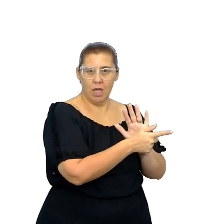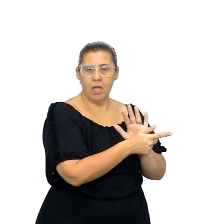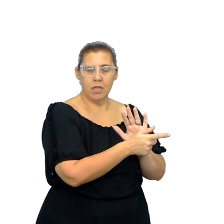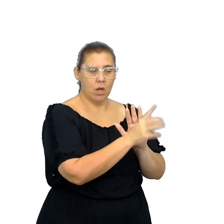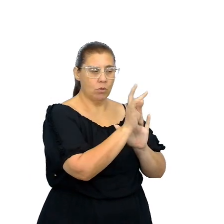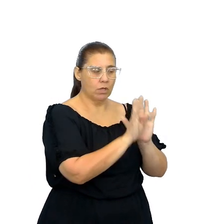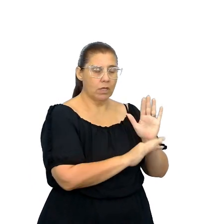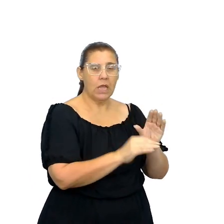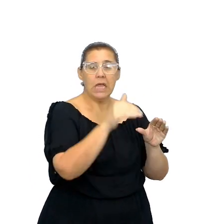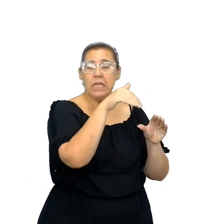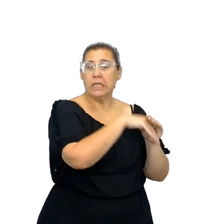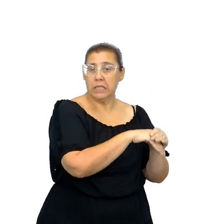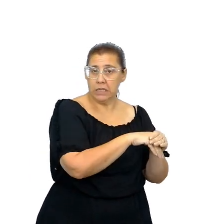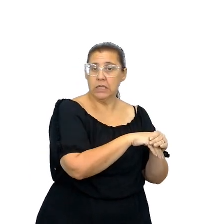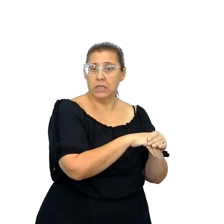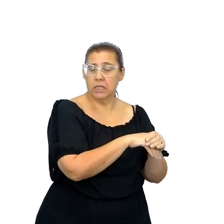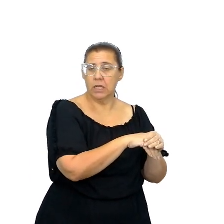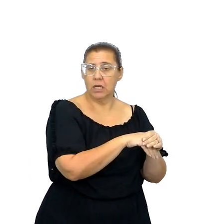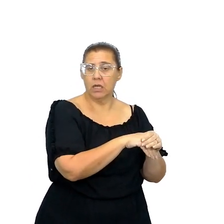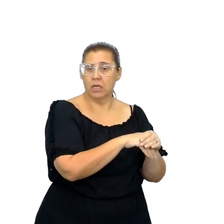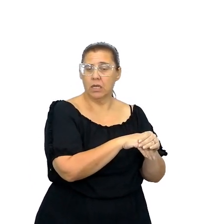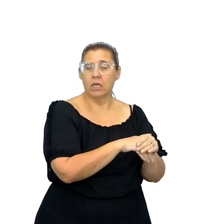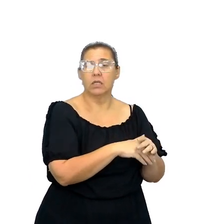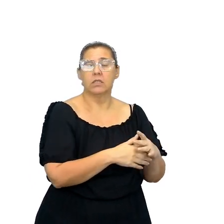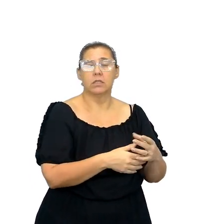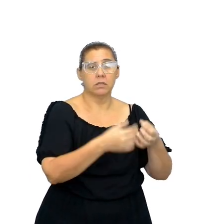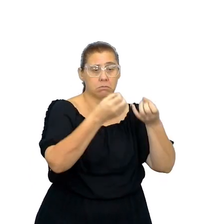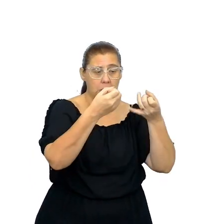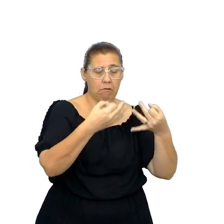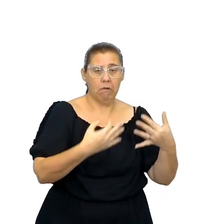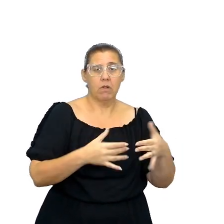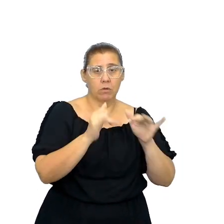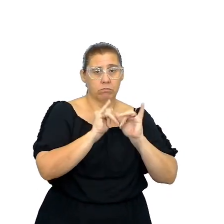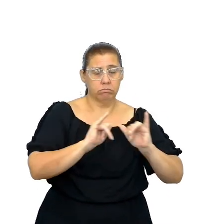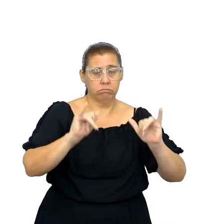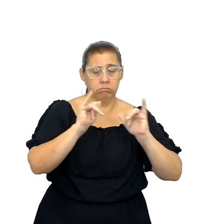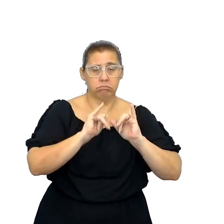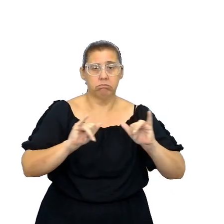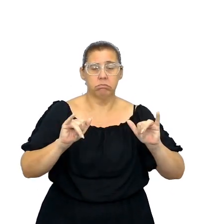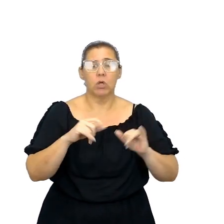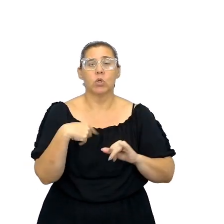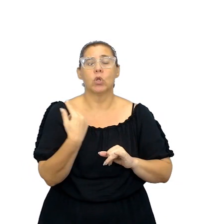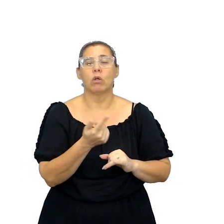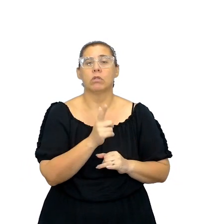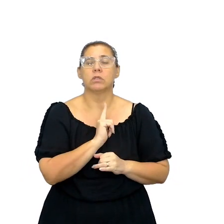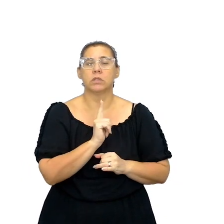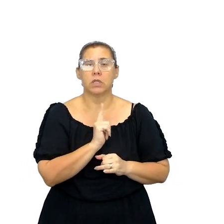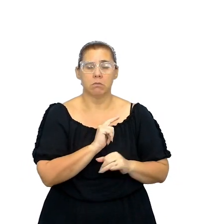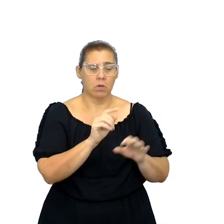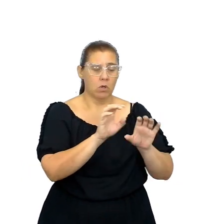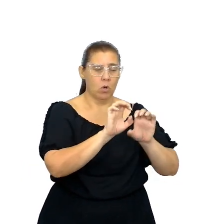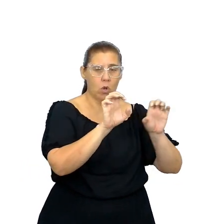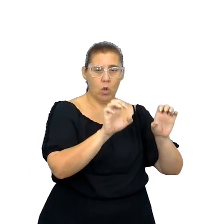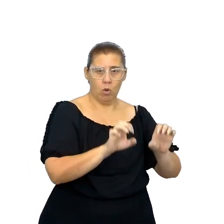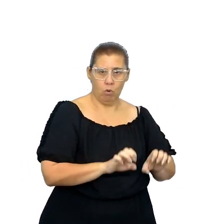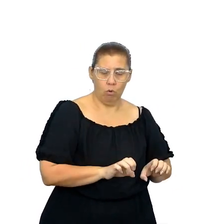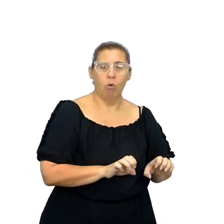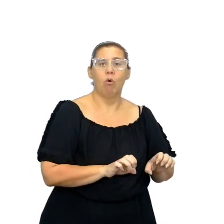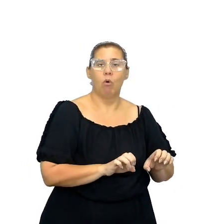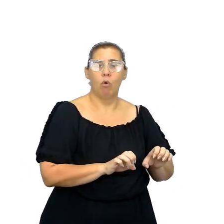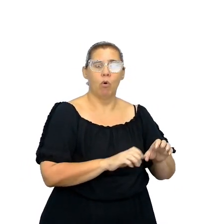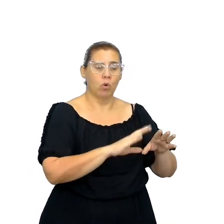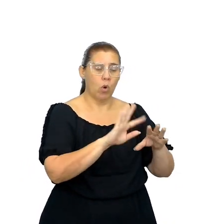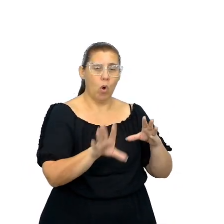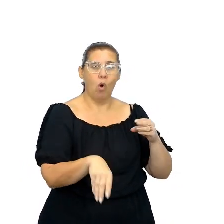está dentro da questão da discursiva e enunciativo, né, nós temos a estrutura composicional